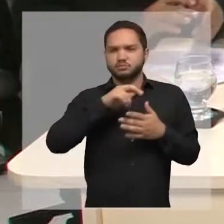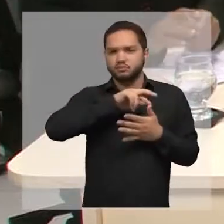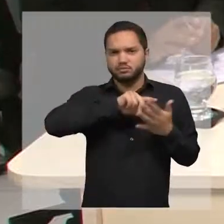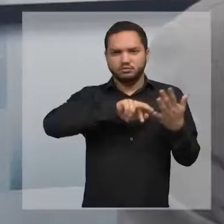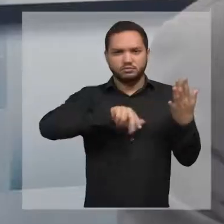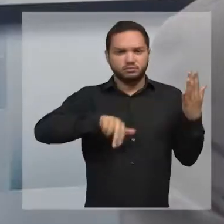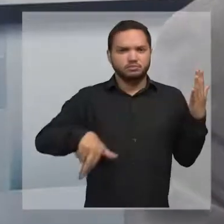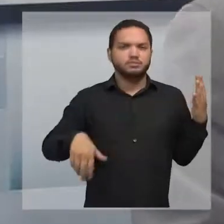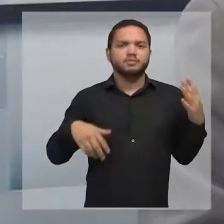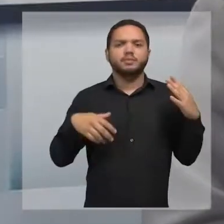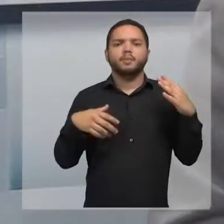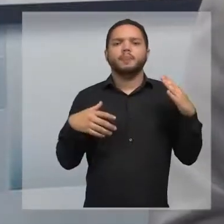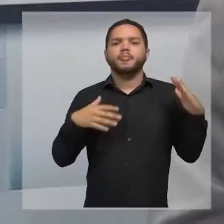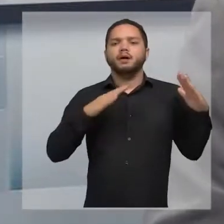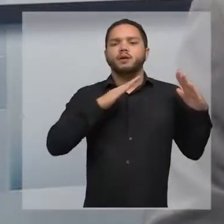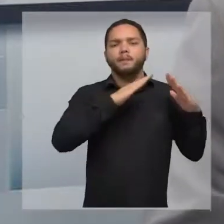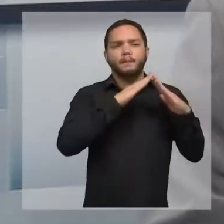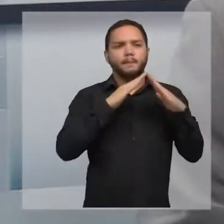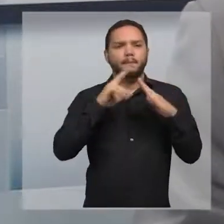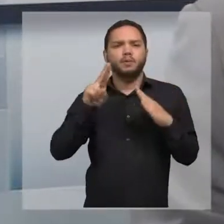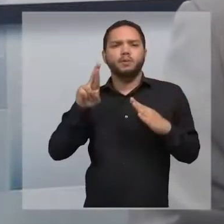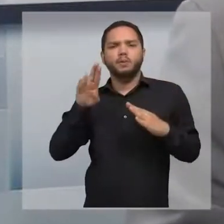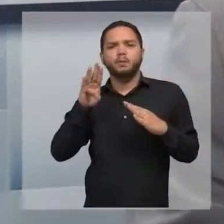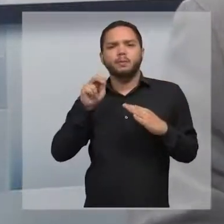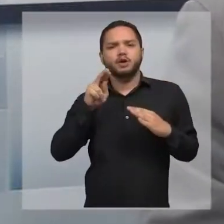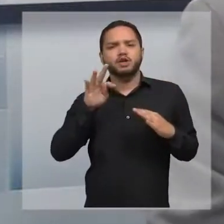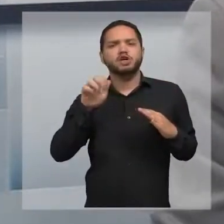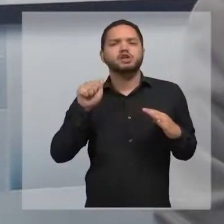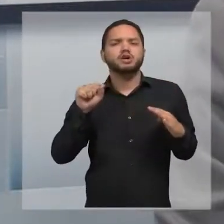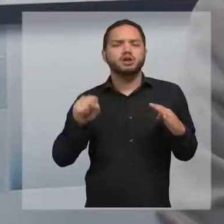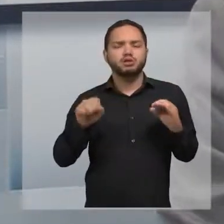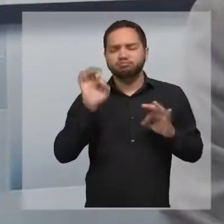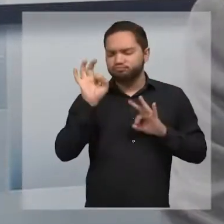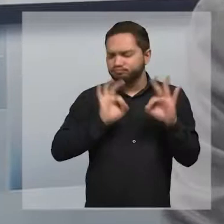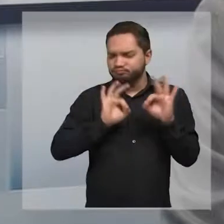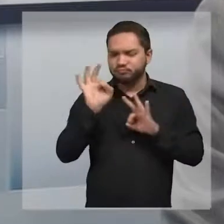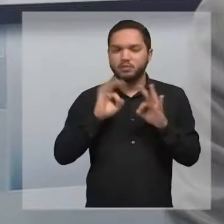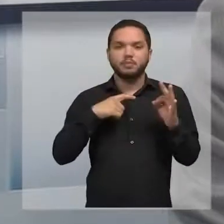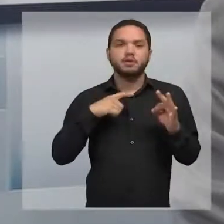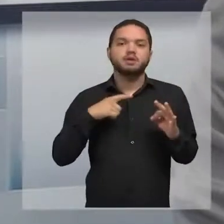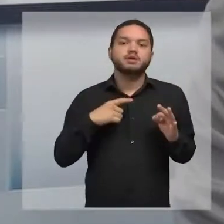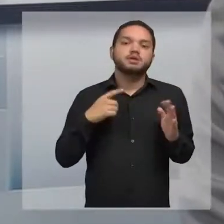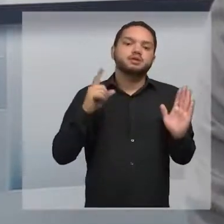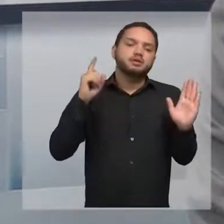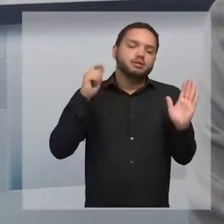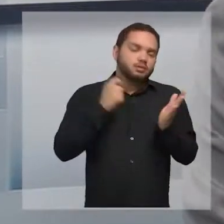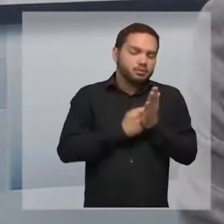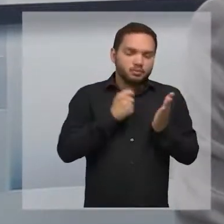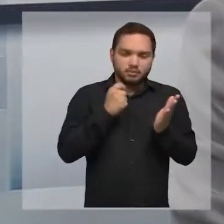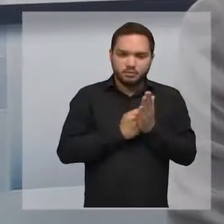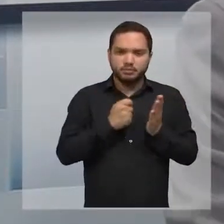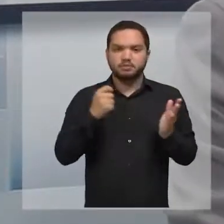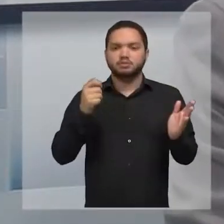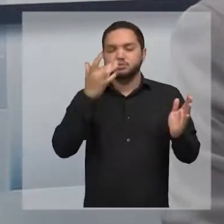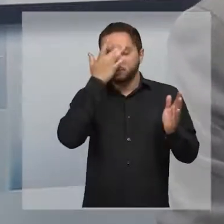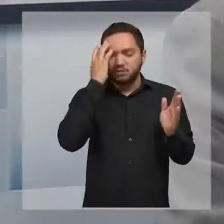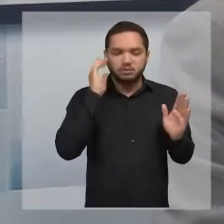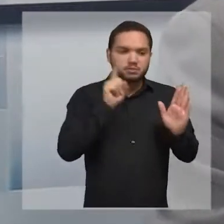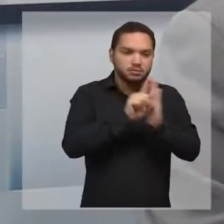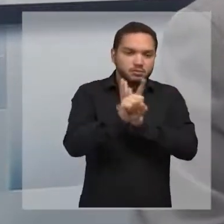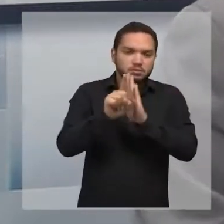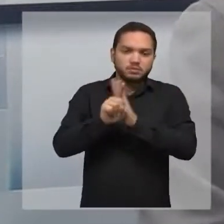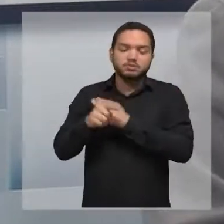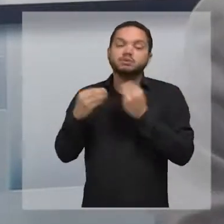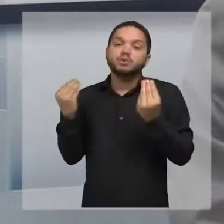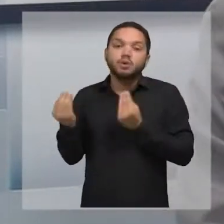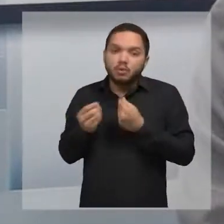Posturas, lei de uso e ocupação, normas urbanísticas em si, elas necessitam de consulta popular. E essa consulta